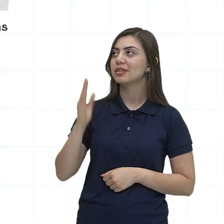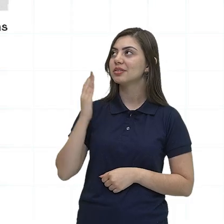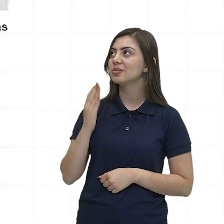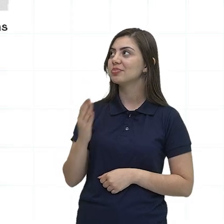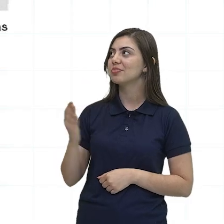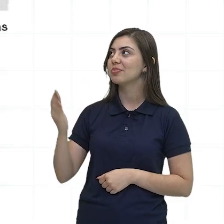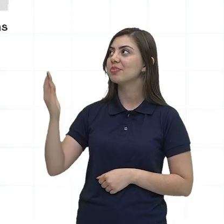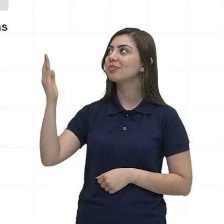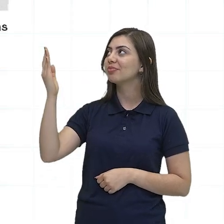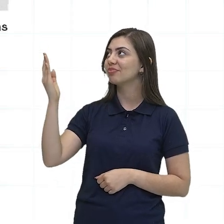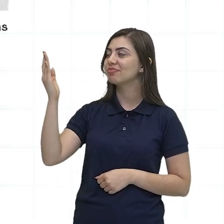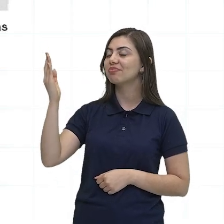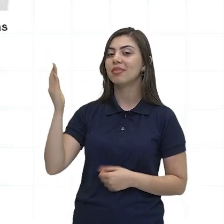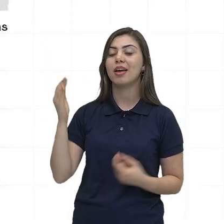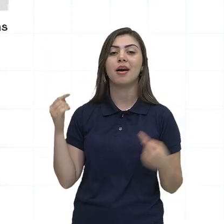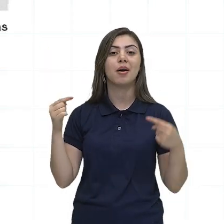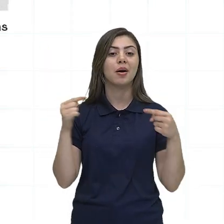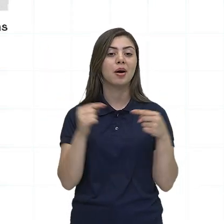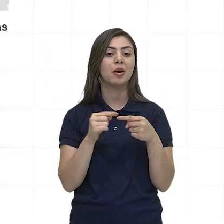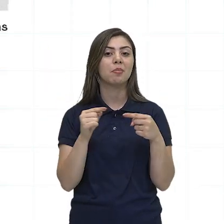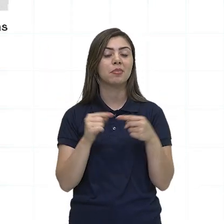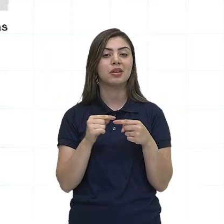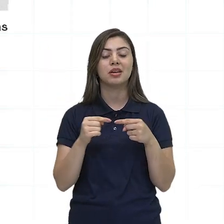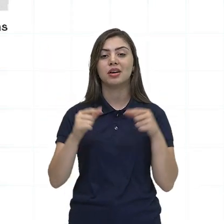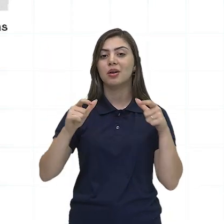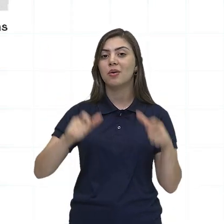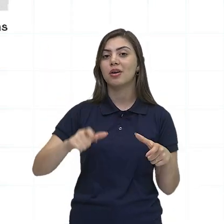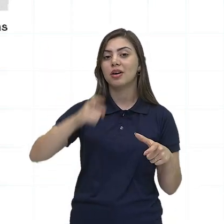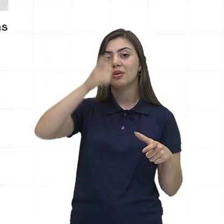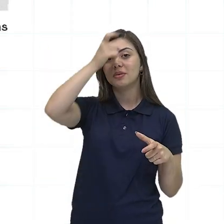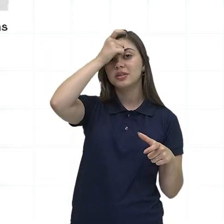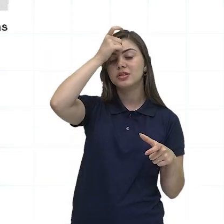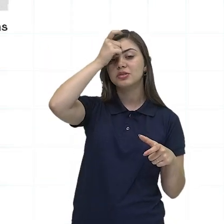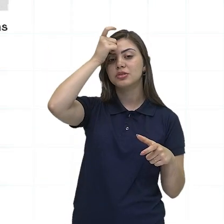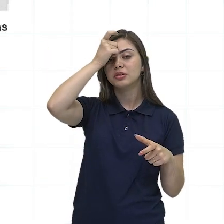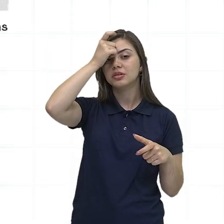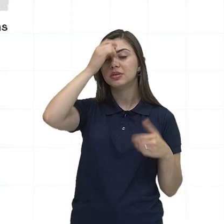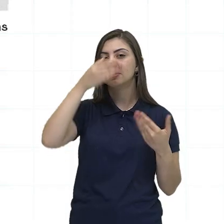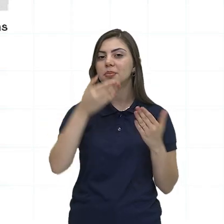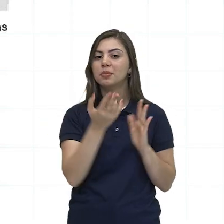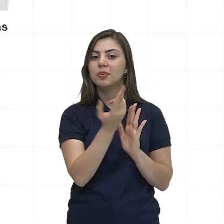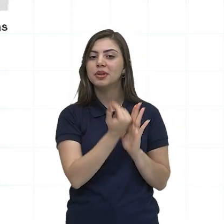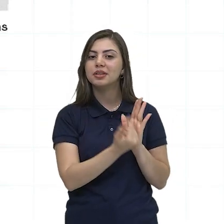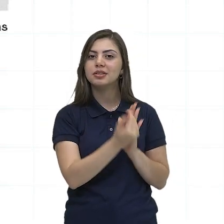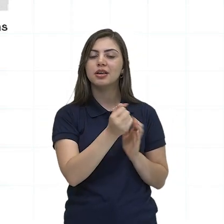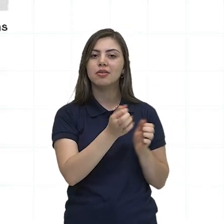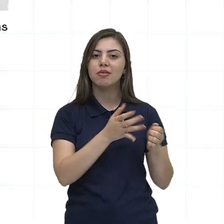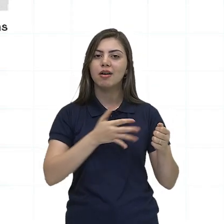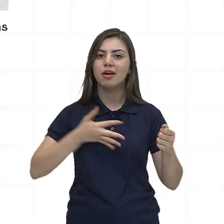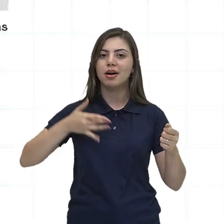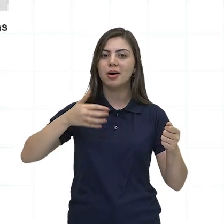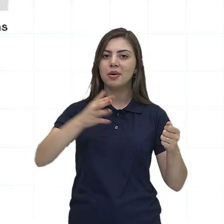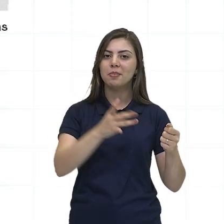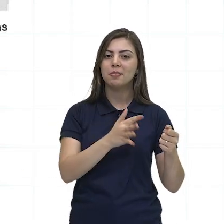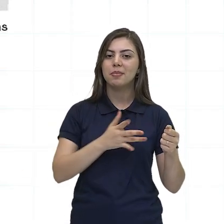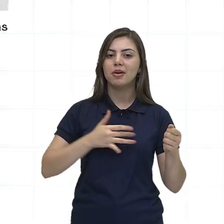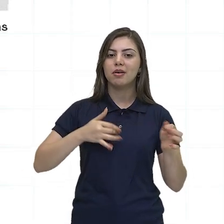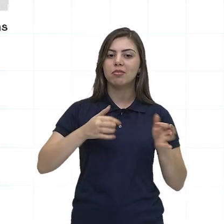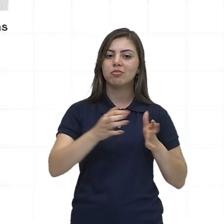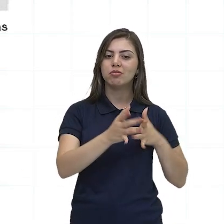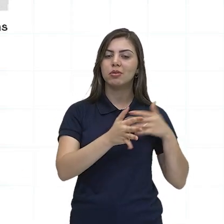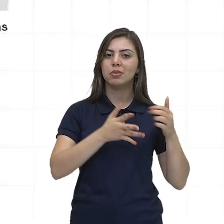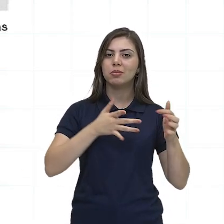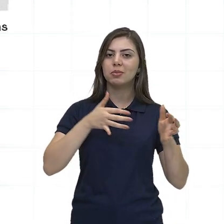uma referência, né, do Egito. E a gente tem aí, olha aí o desenho da harpa, né, como se eles